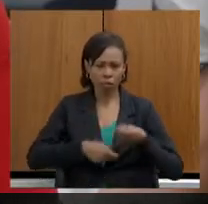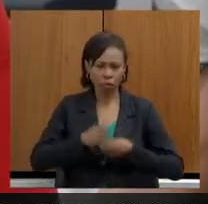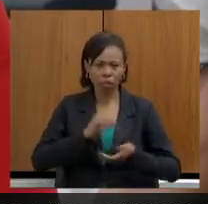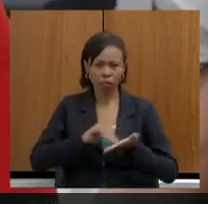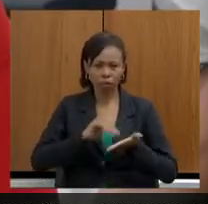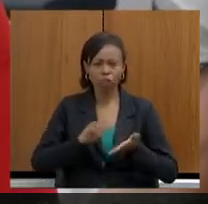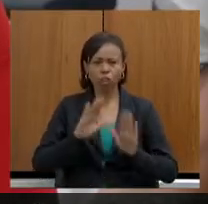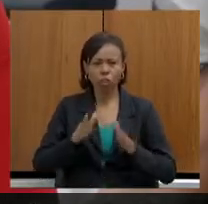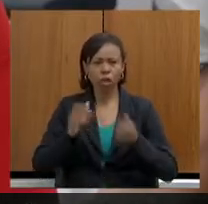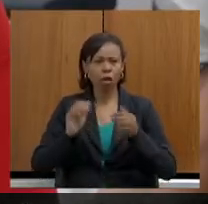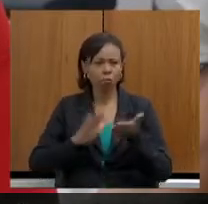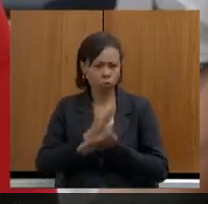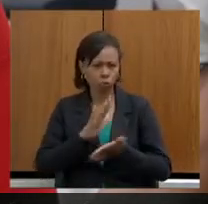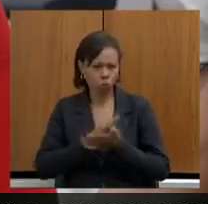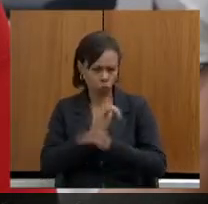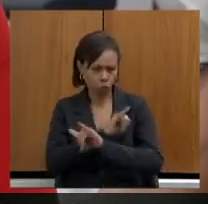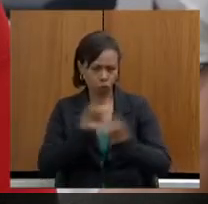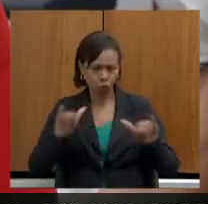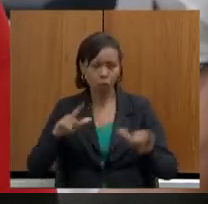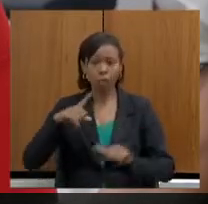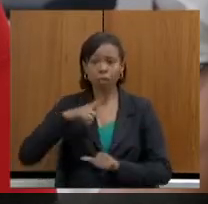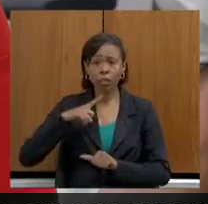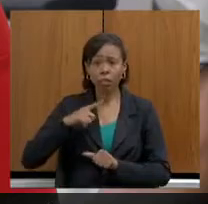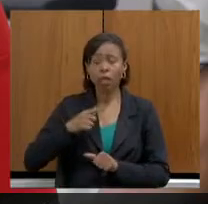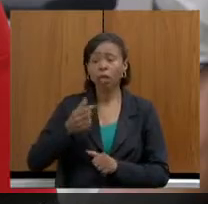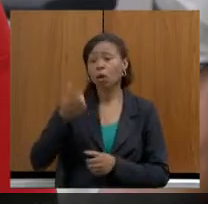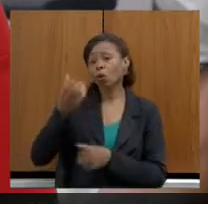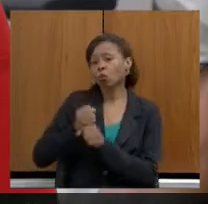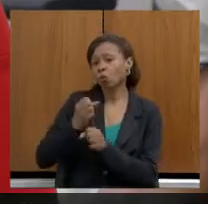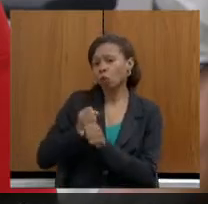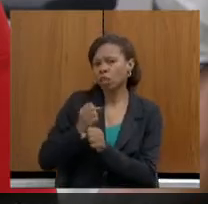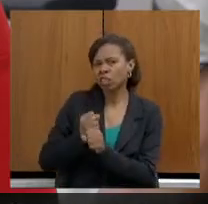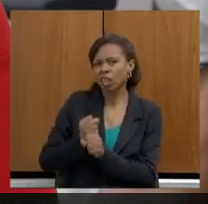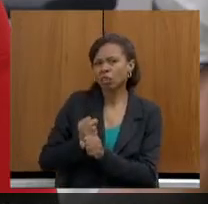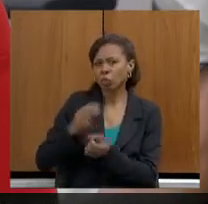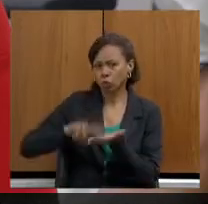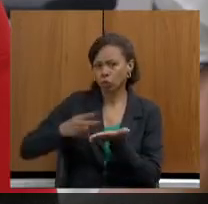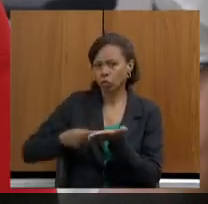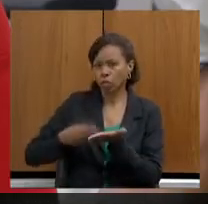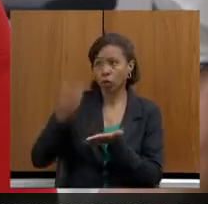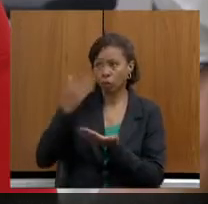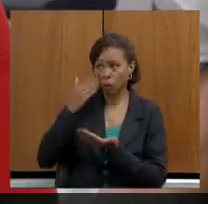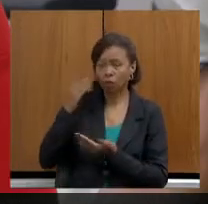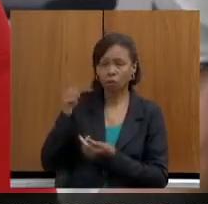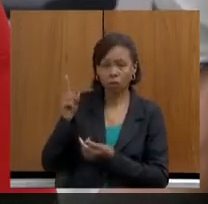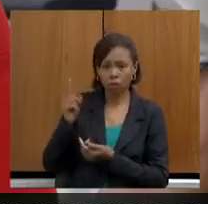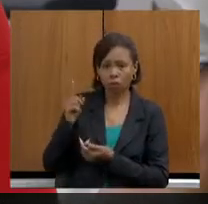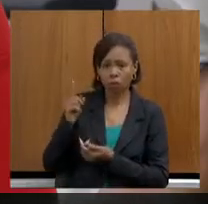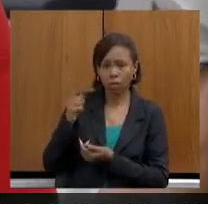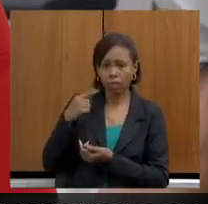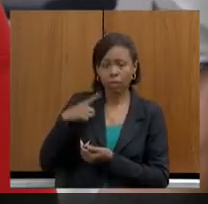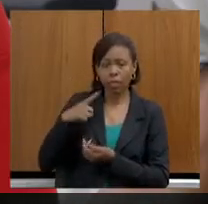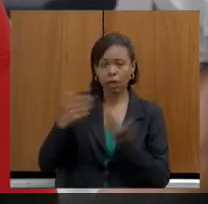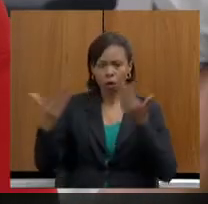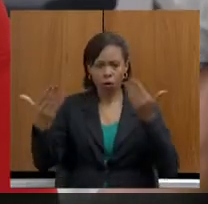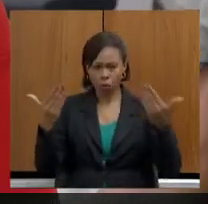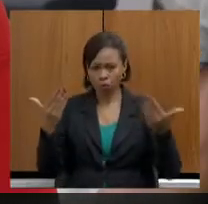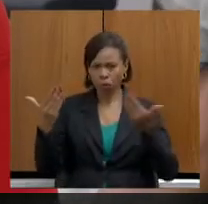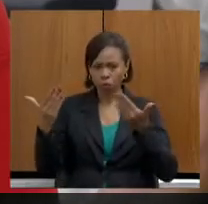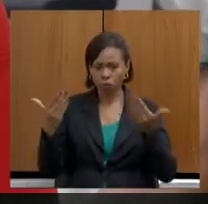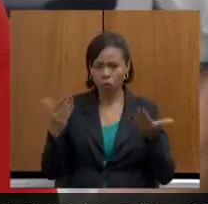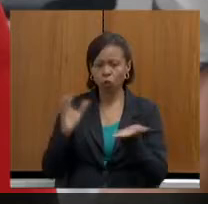sido publicado então nós já temos o saldo atualizado continua com esse aí na tela pra gente poder inclusive e fazer a comparação